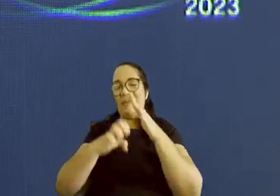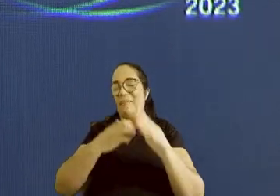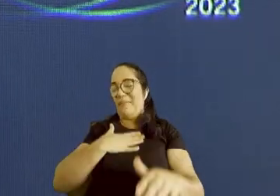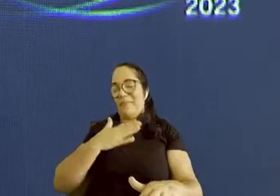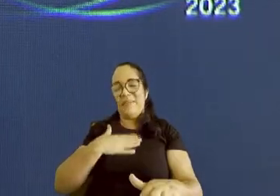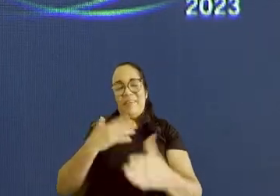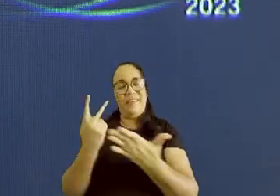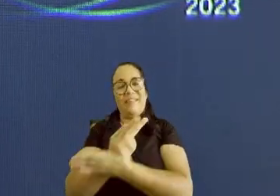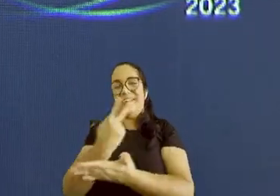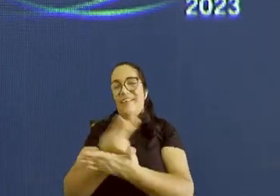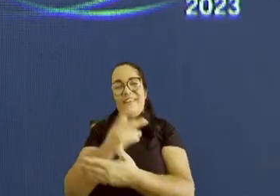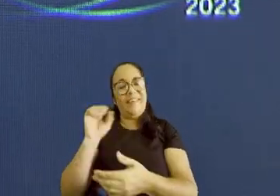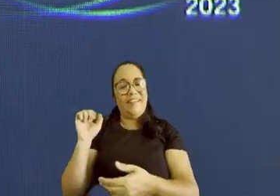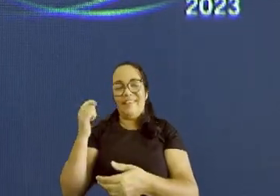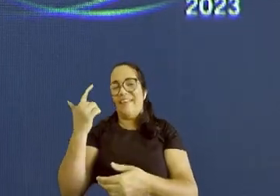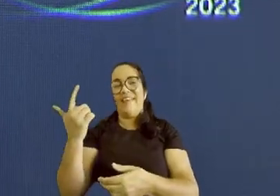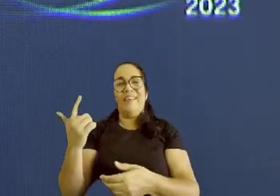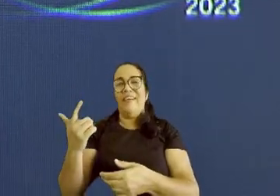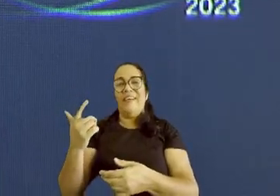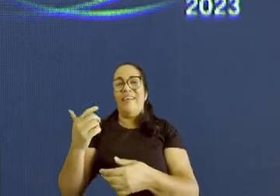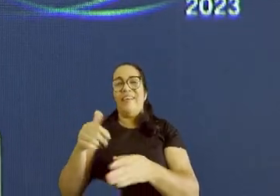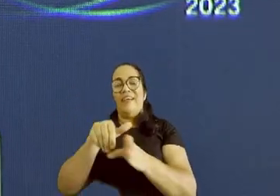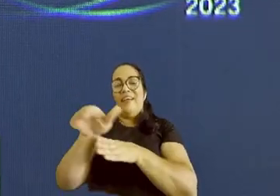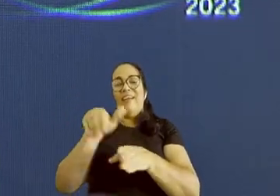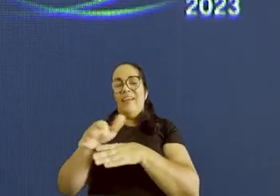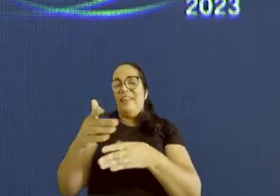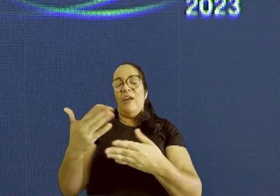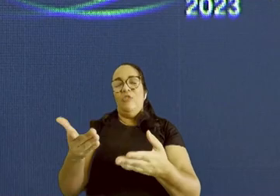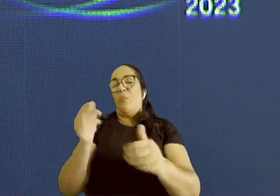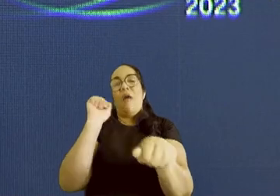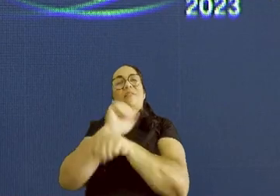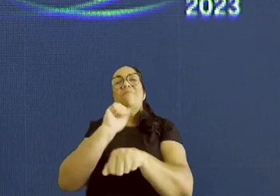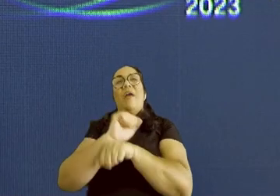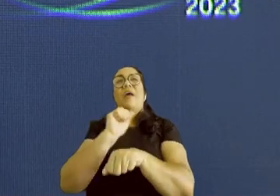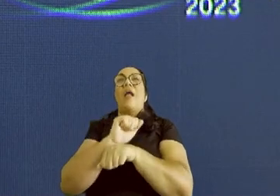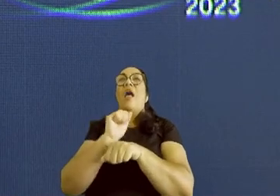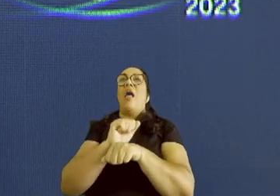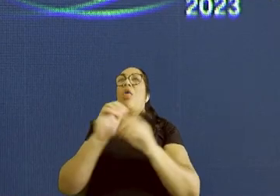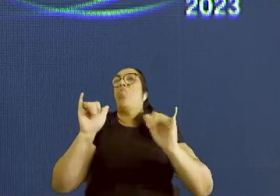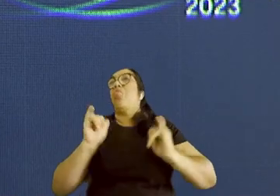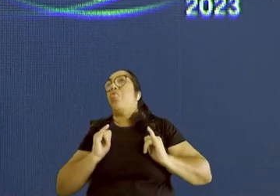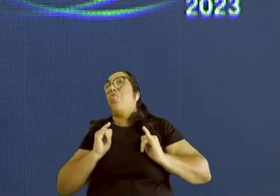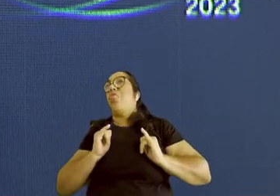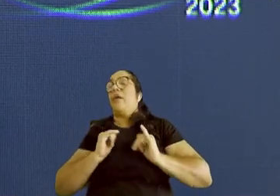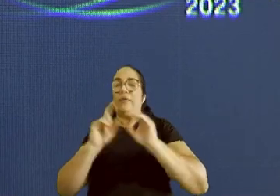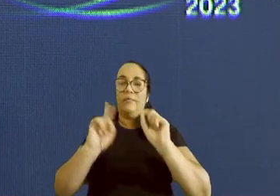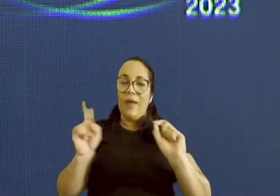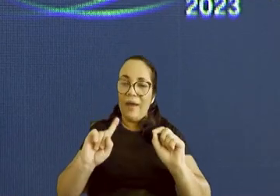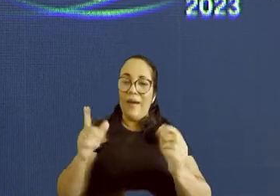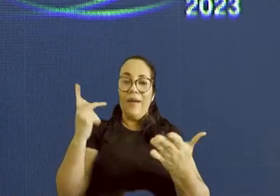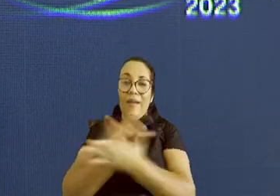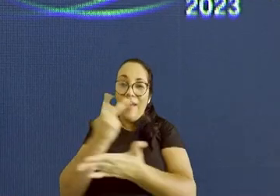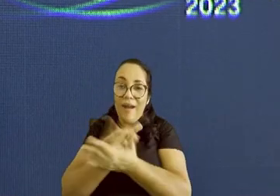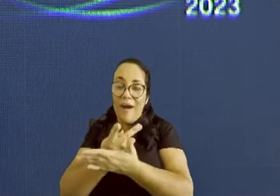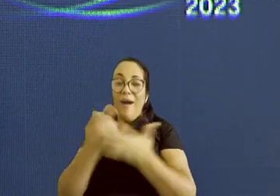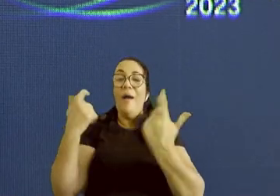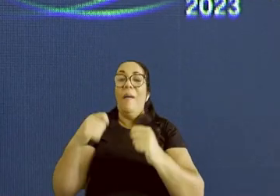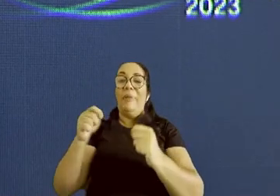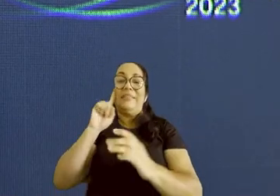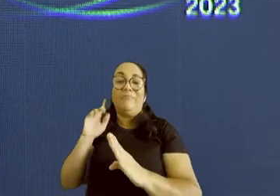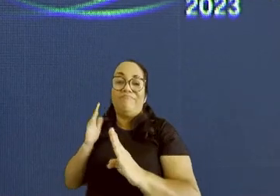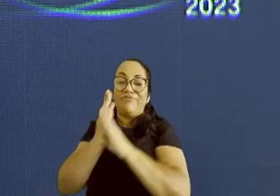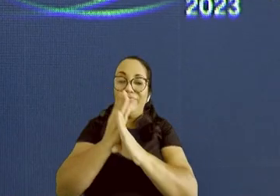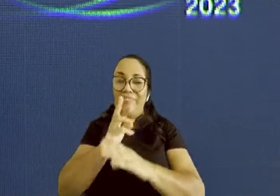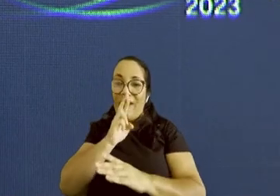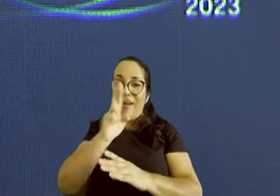momento também de escassez não ficar mais dependendo da próxima rodada né a gente via muita gente com aquela certeza de que a próxima rodada vai vir